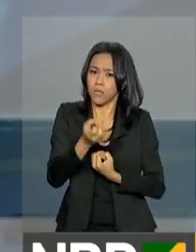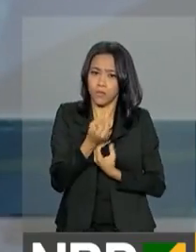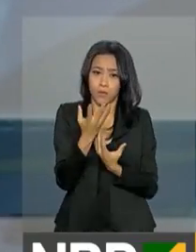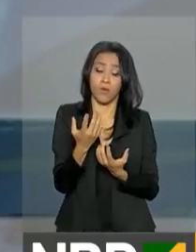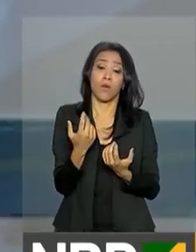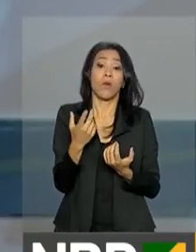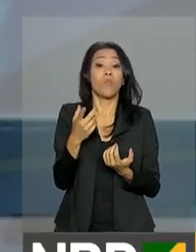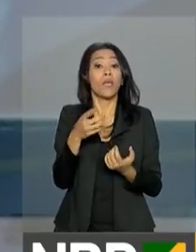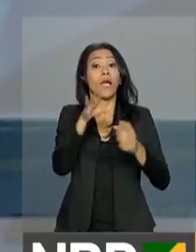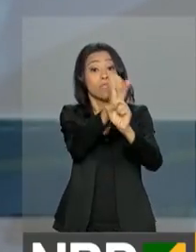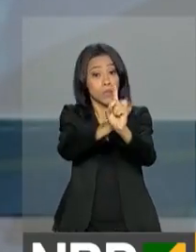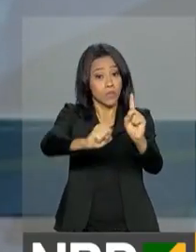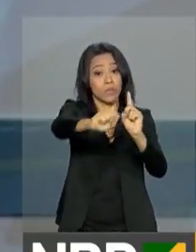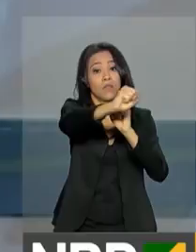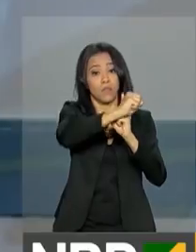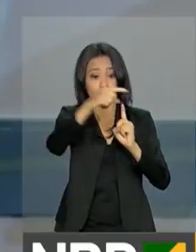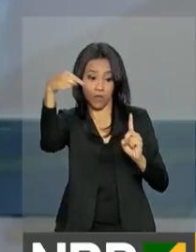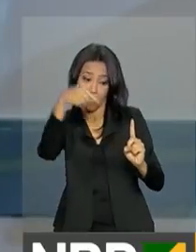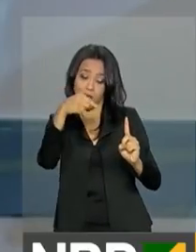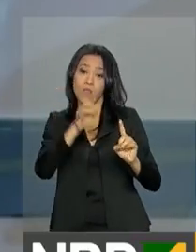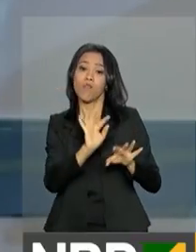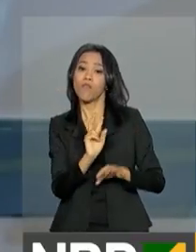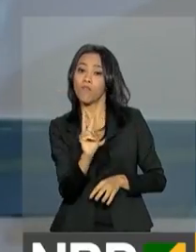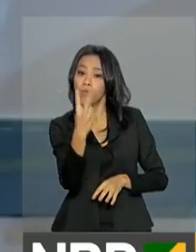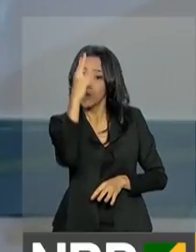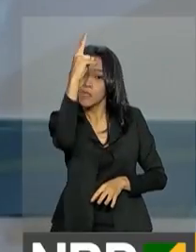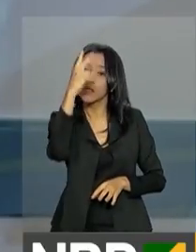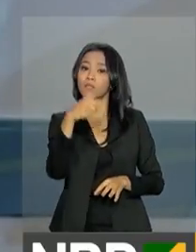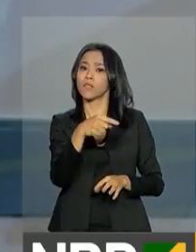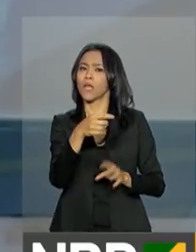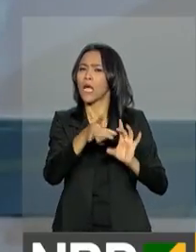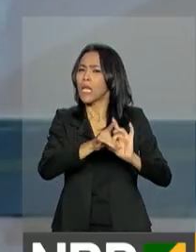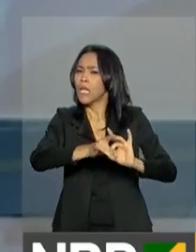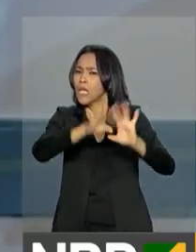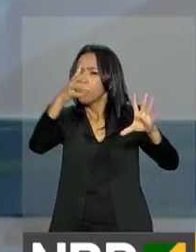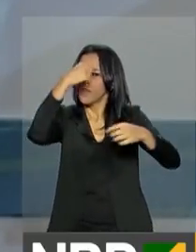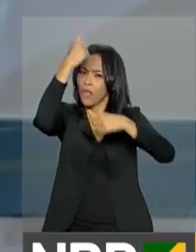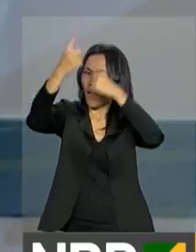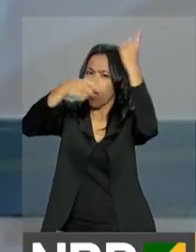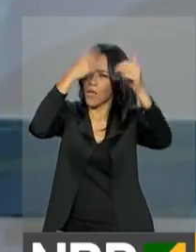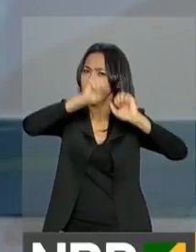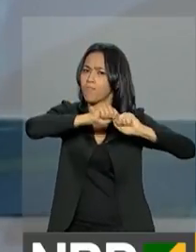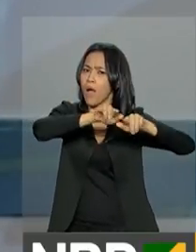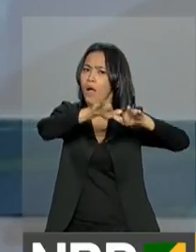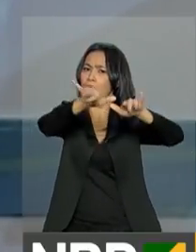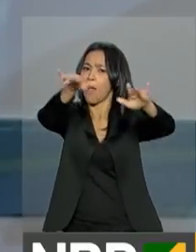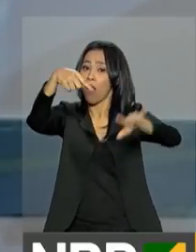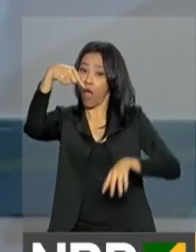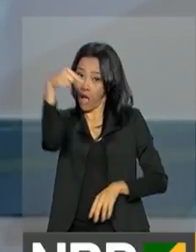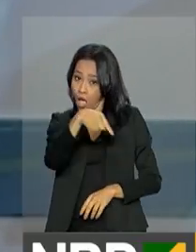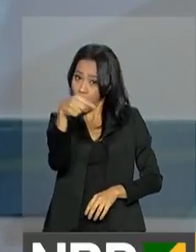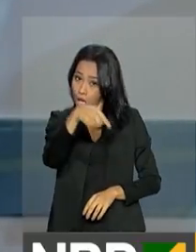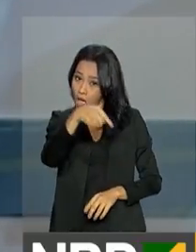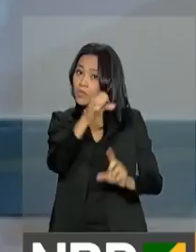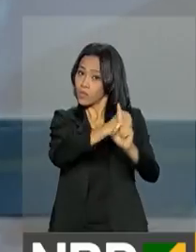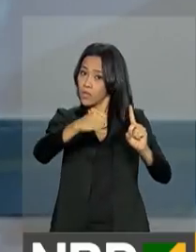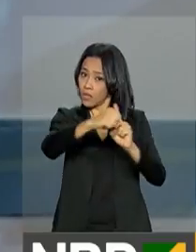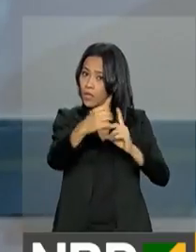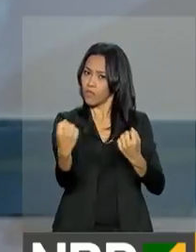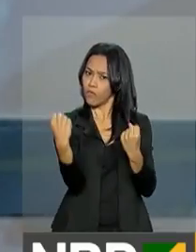que valorizam e promovem a livre divulgação de ideias são, naturalmente, sociedades muito mais